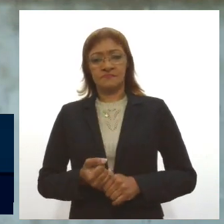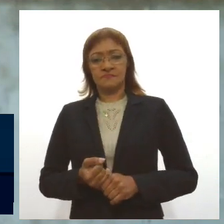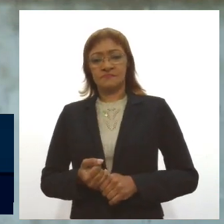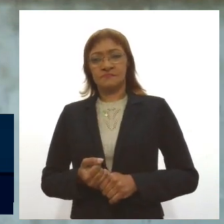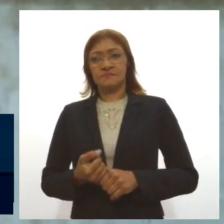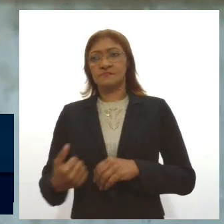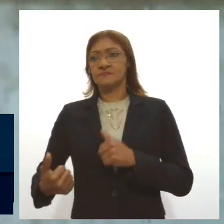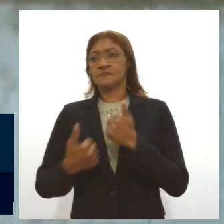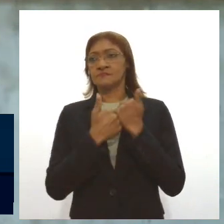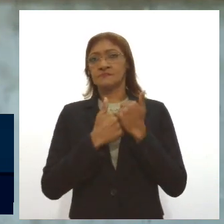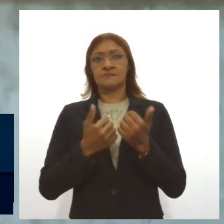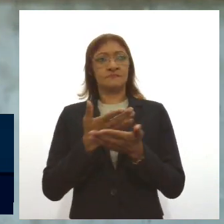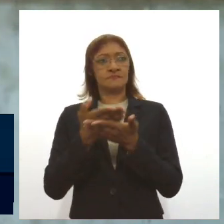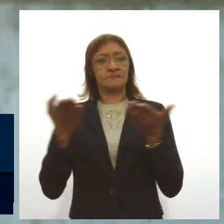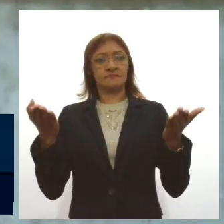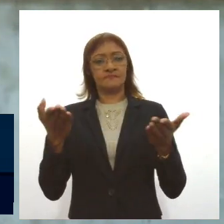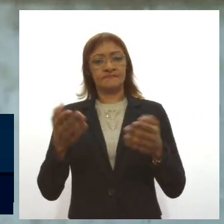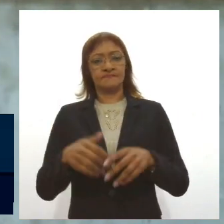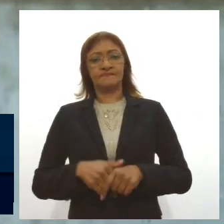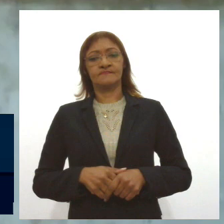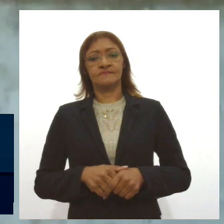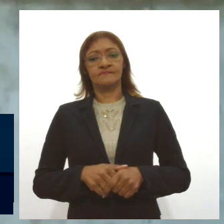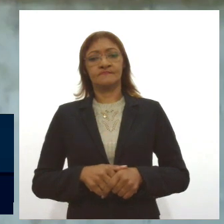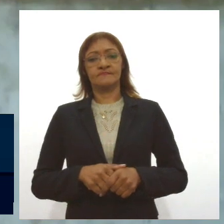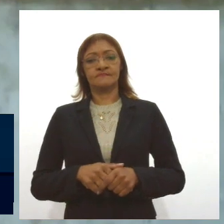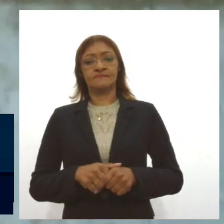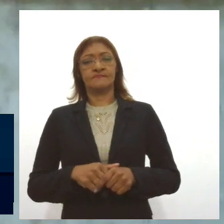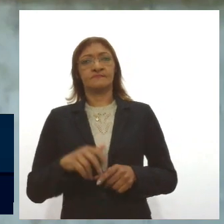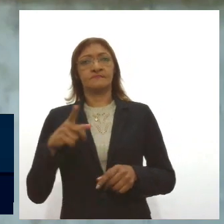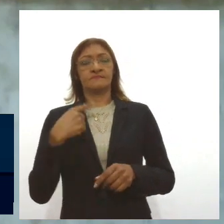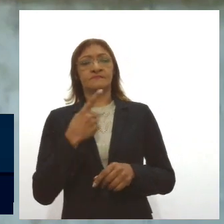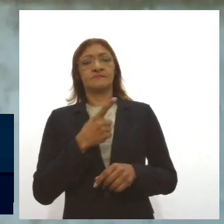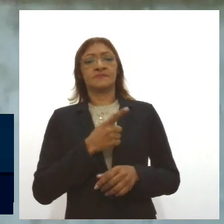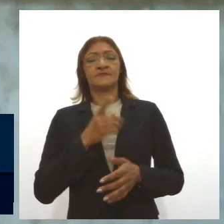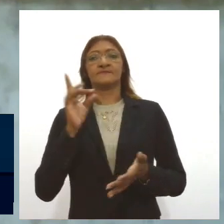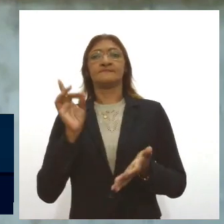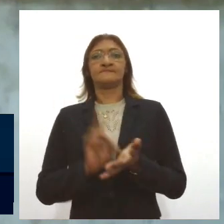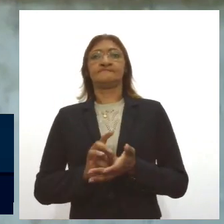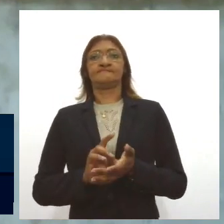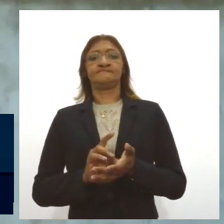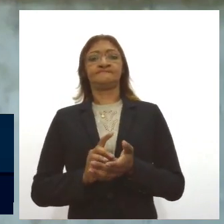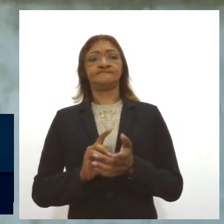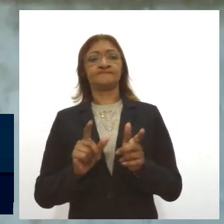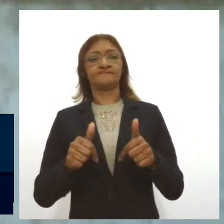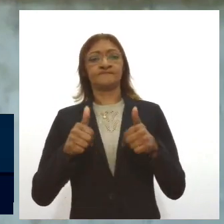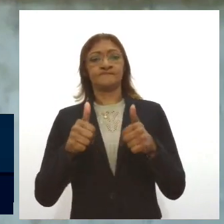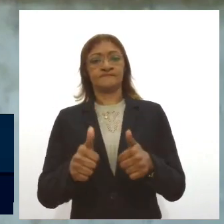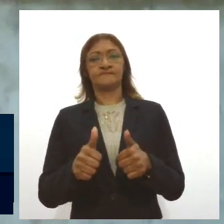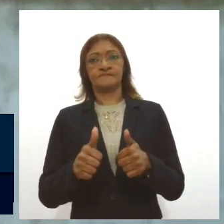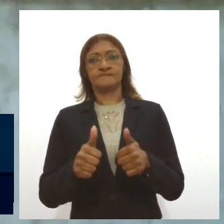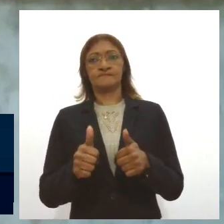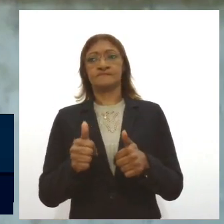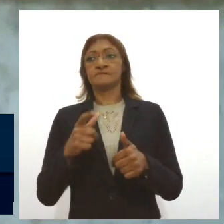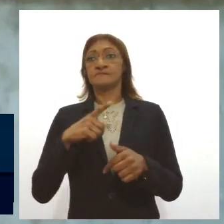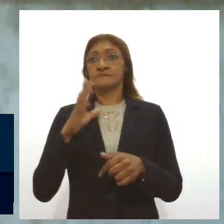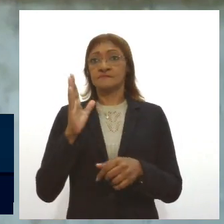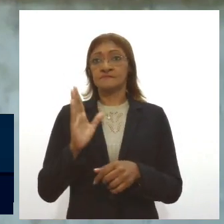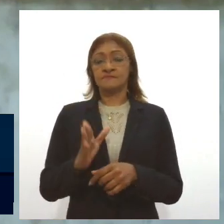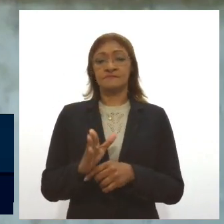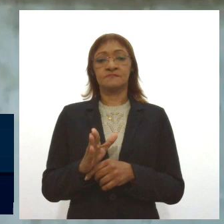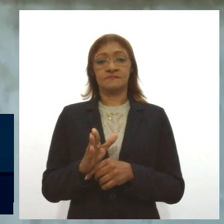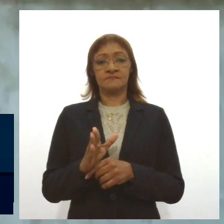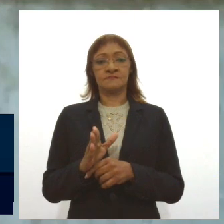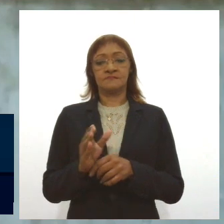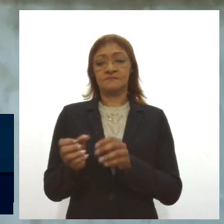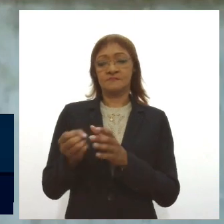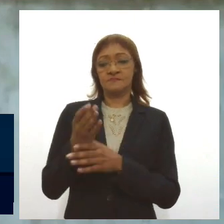Com o apoio de todos vocês, nós fizemos verdadeiros gols de placa. Né? Além do gerenciamento costeiro,